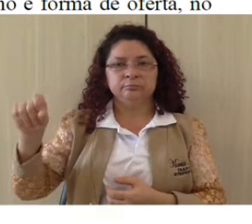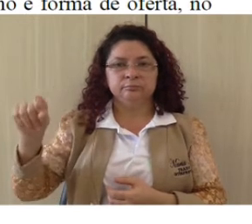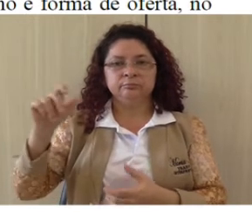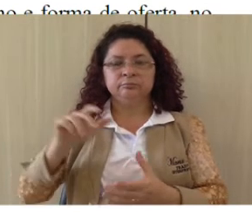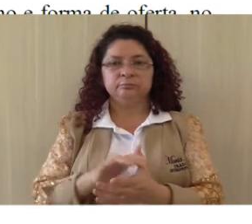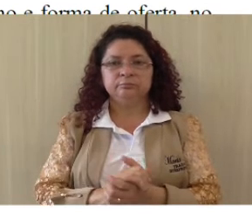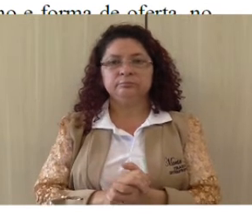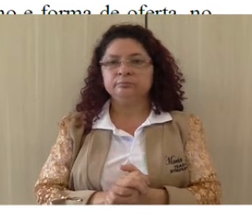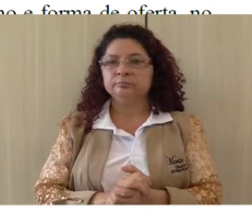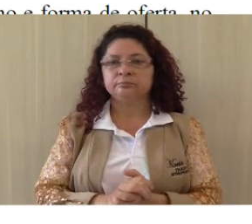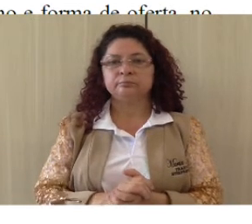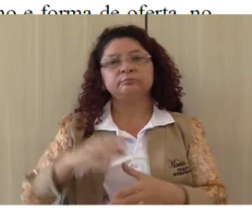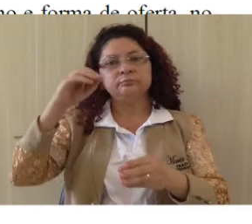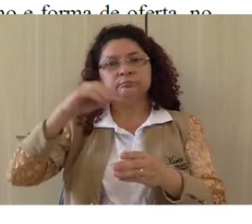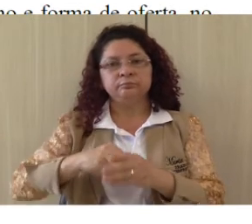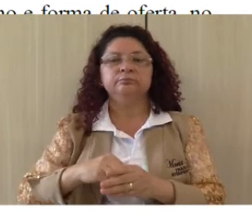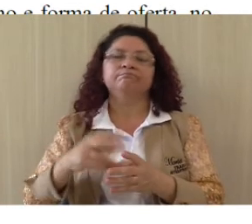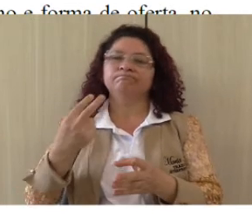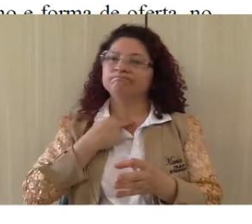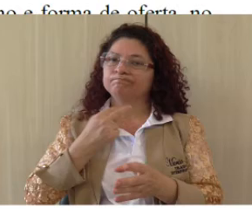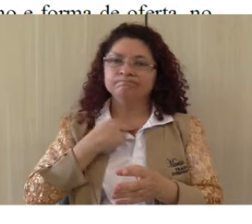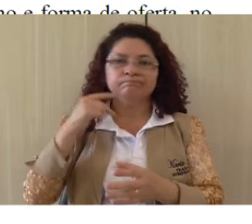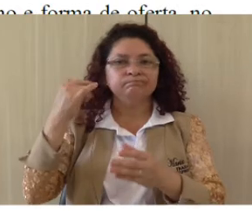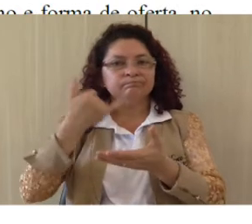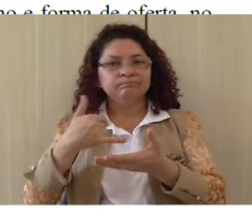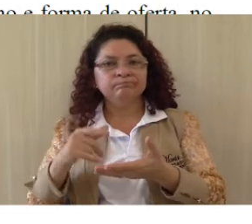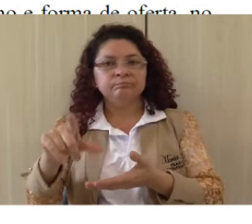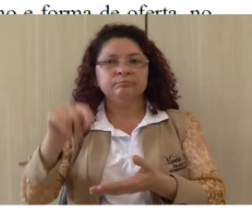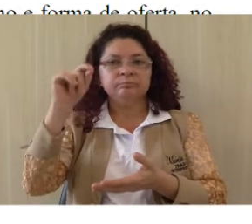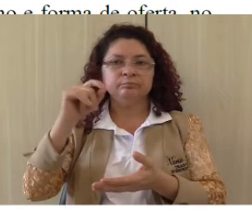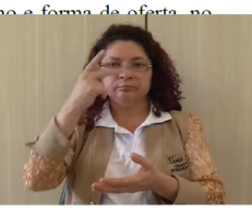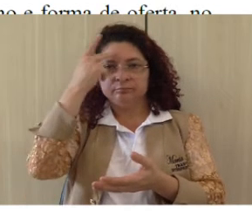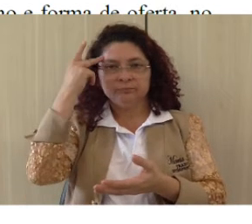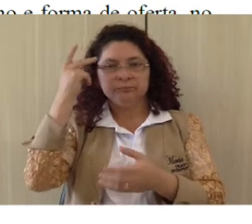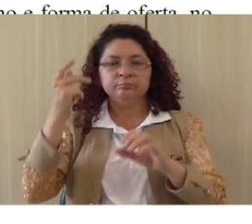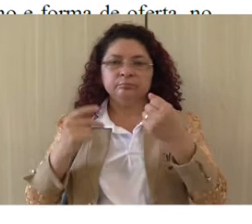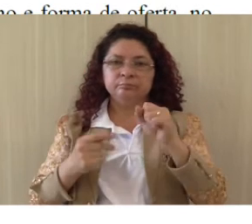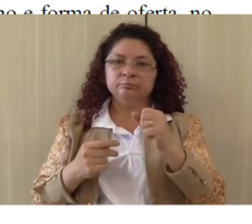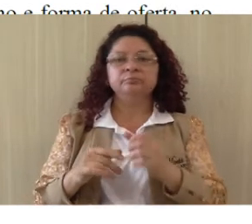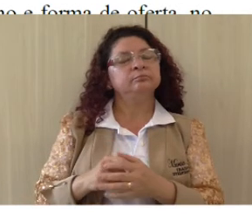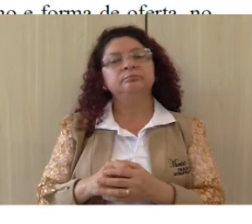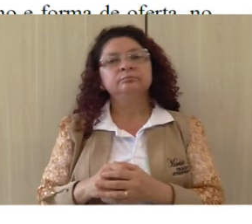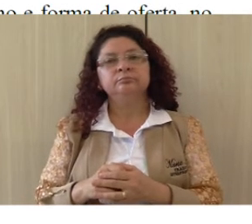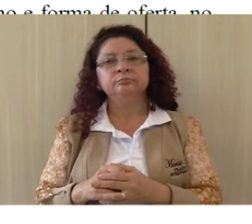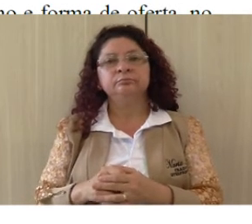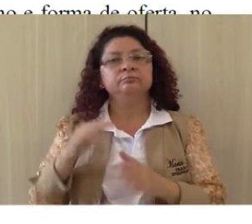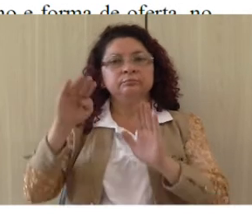3.7.9. As vagas não preenchidas por optantes da modalidade L8 serão